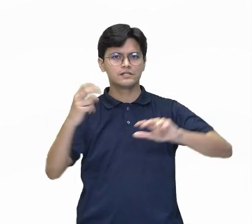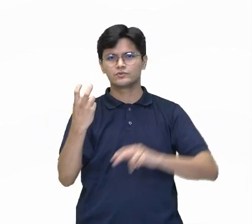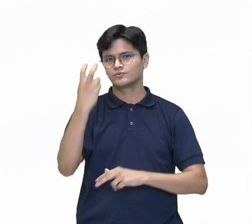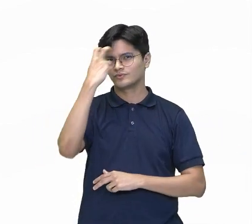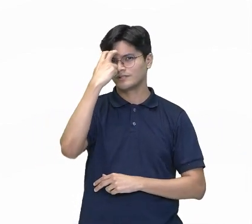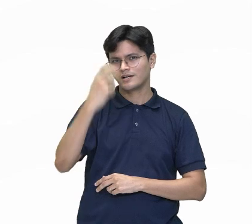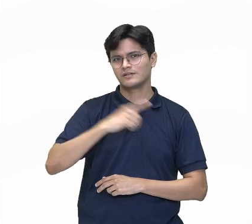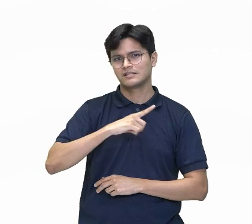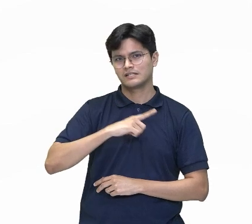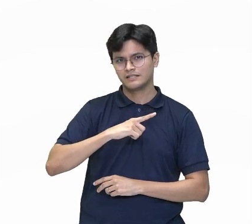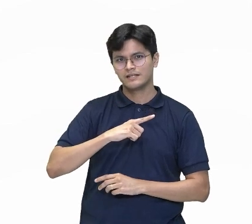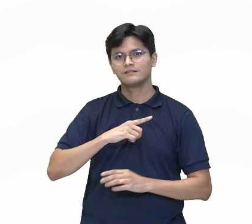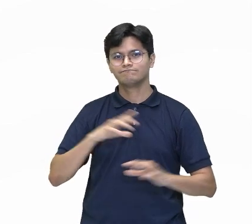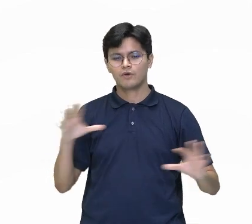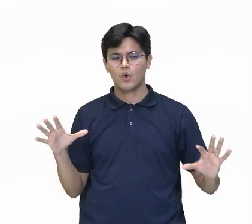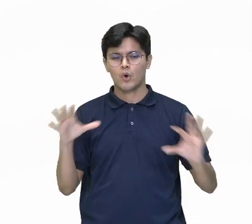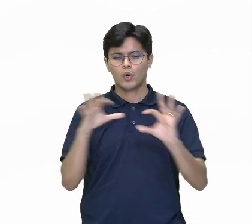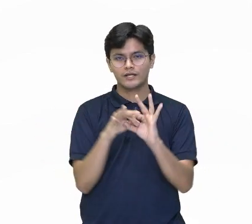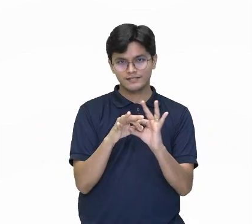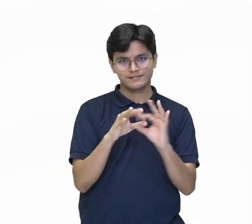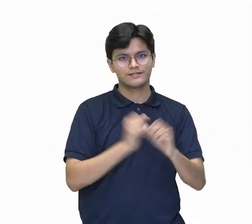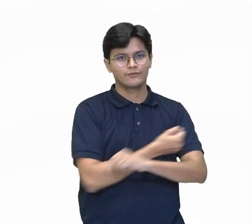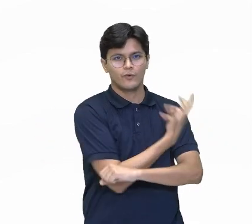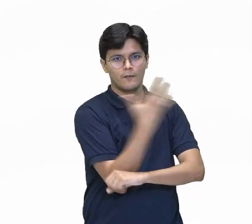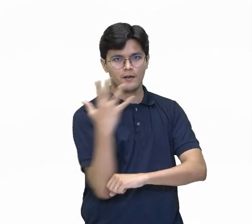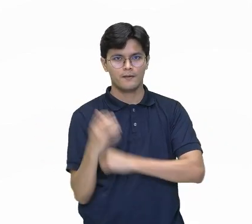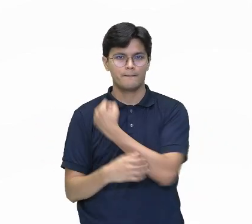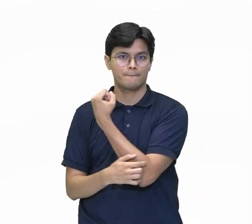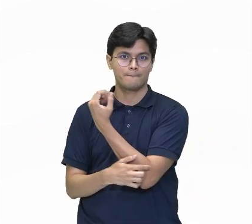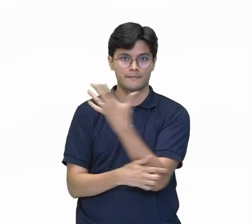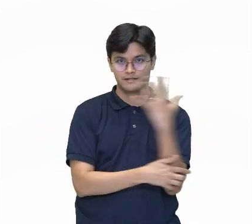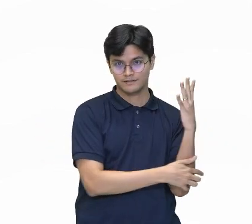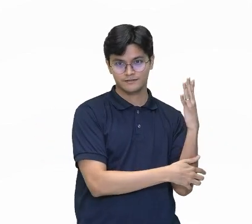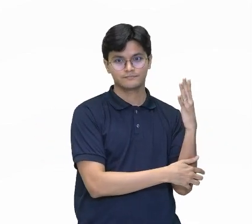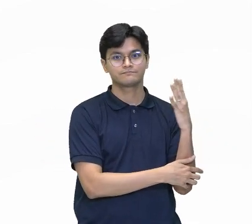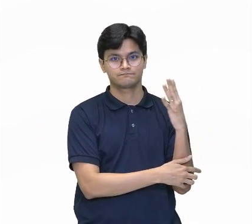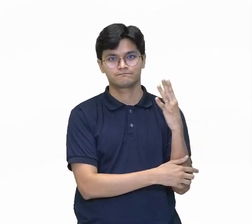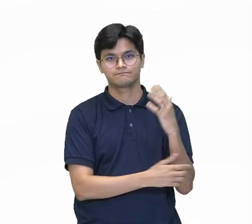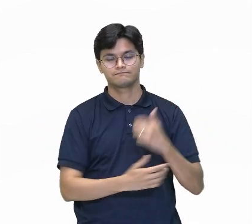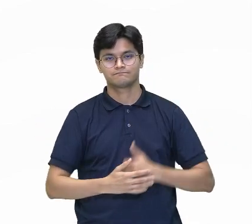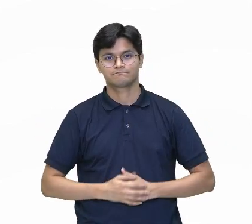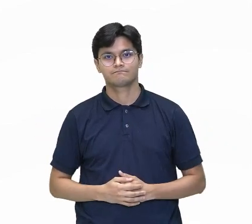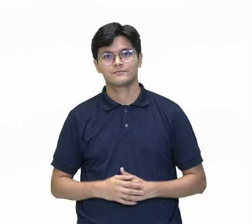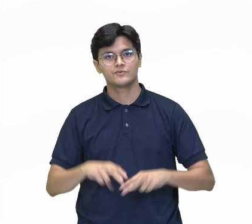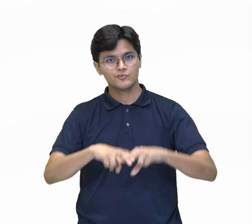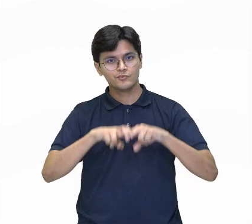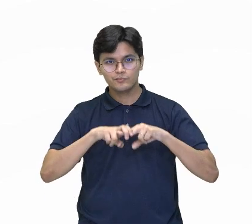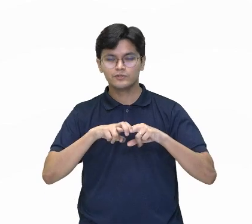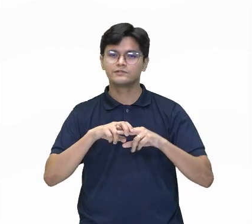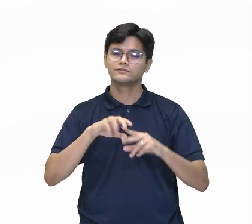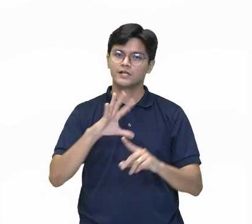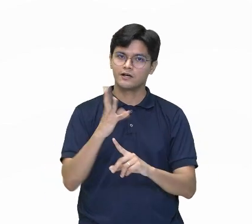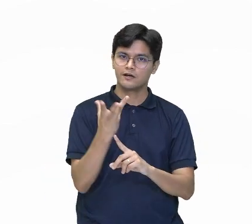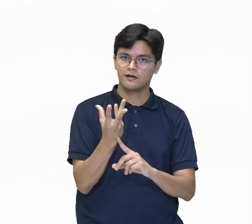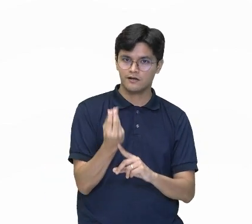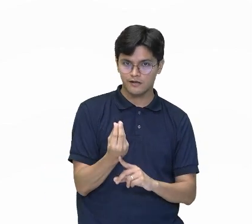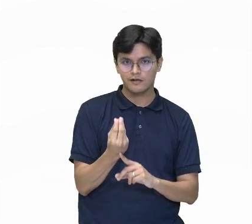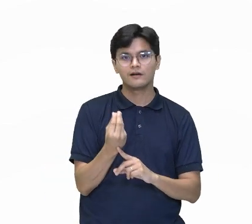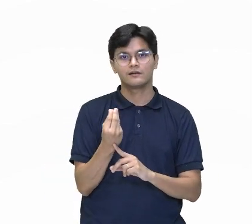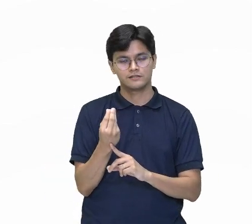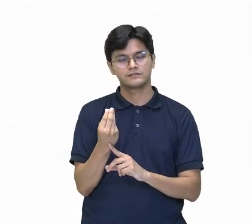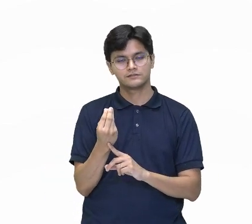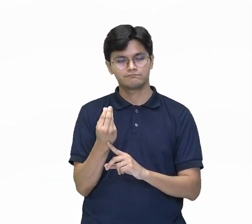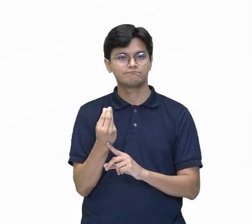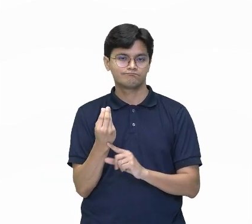uma íntima conexão com o meio ambiente, com a natureza. É por isso que a arte, então, como a gente pode ver aqui, ela é